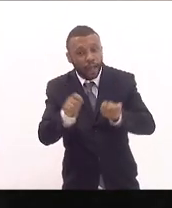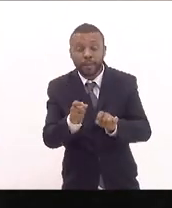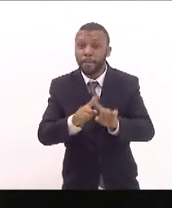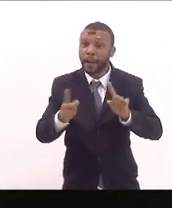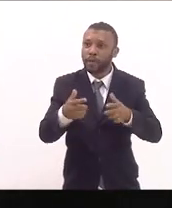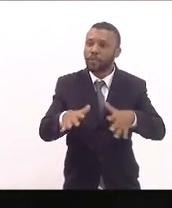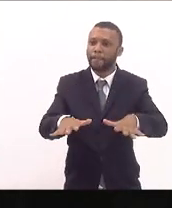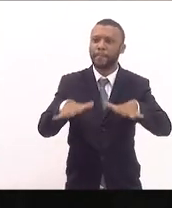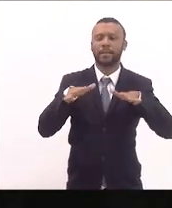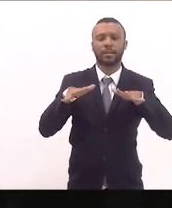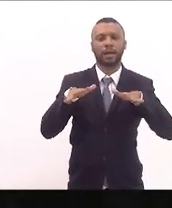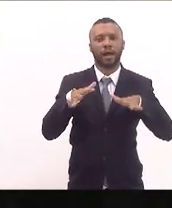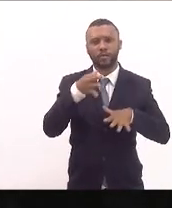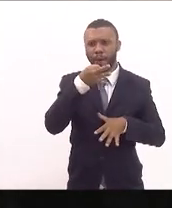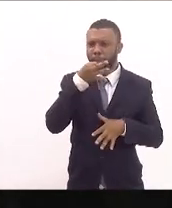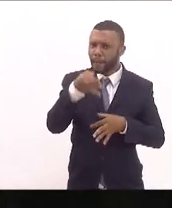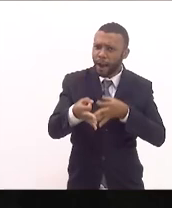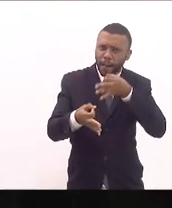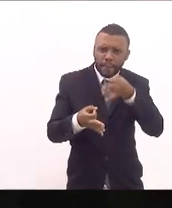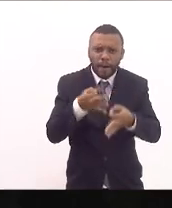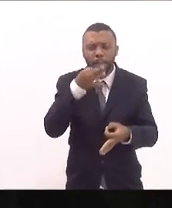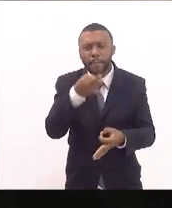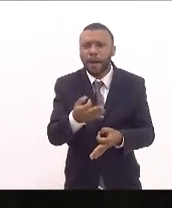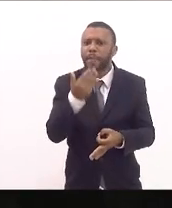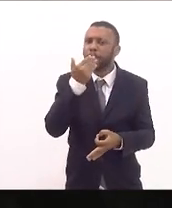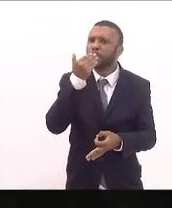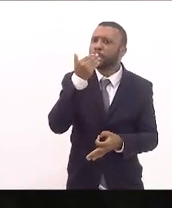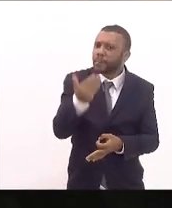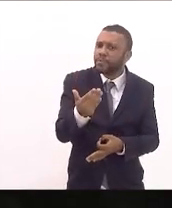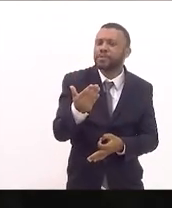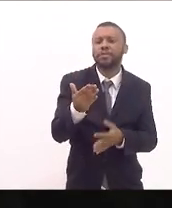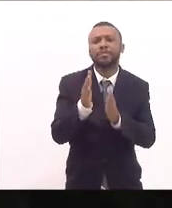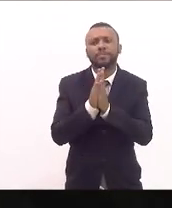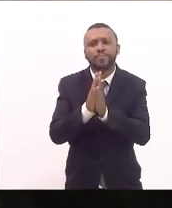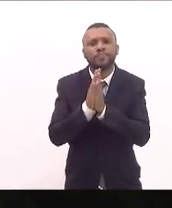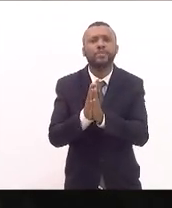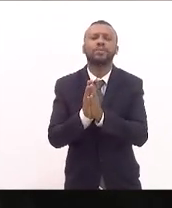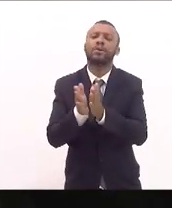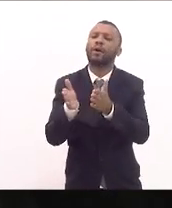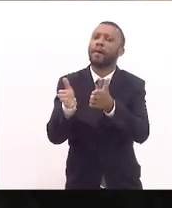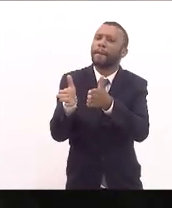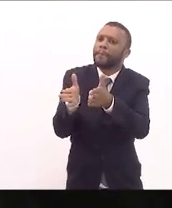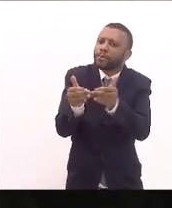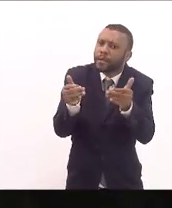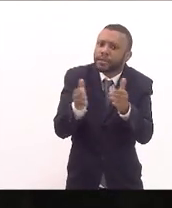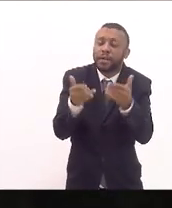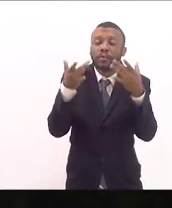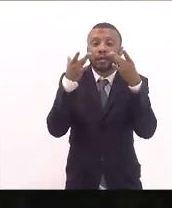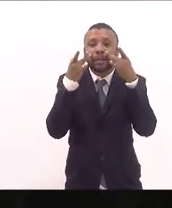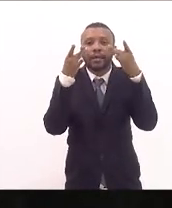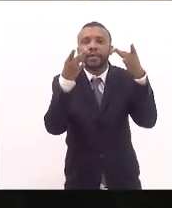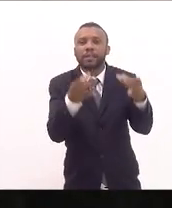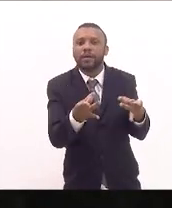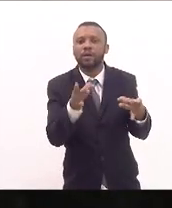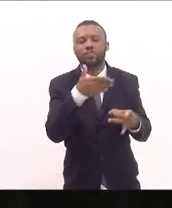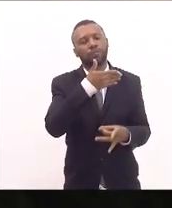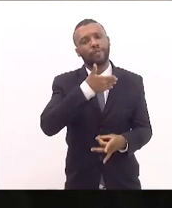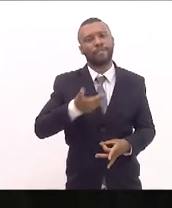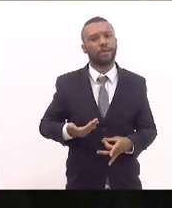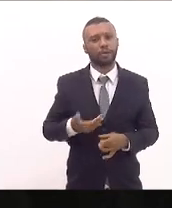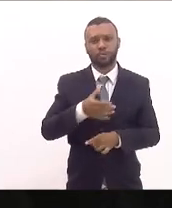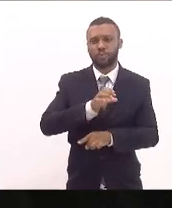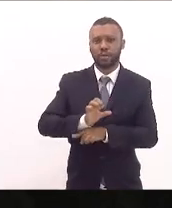aqui no plenário reafirmando pedindo solicitando Sim essa atenção especial do Governo